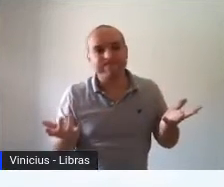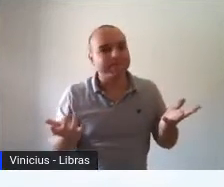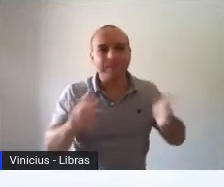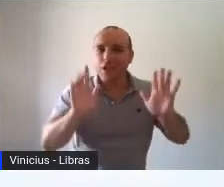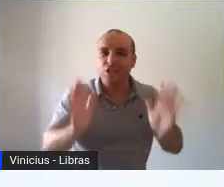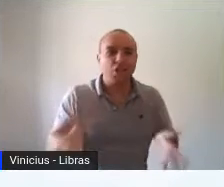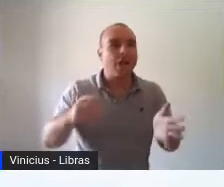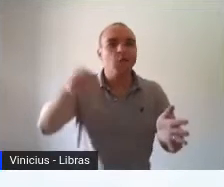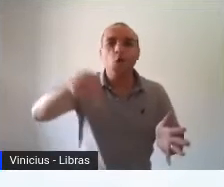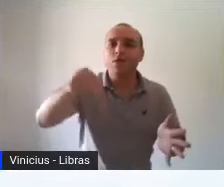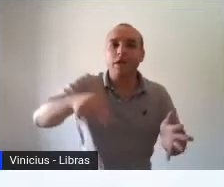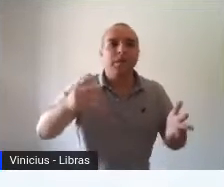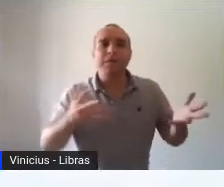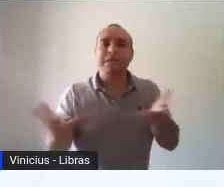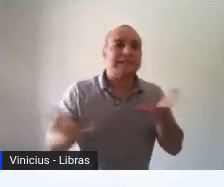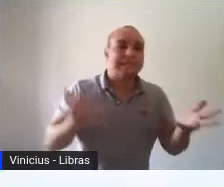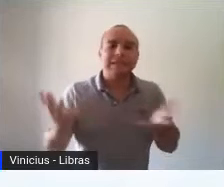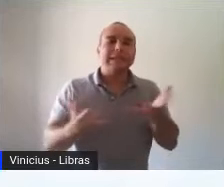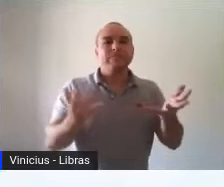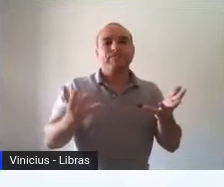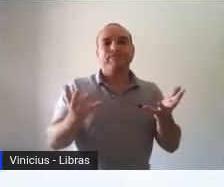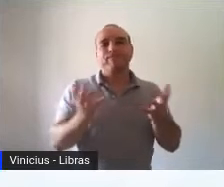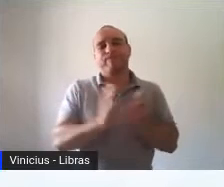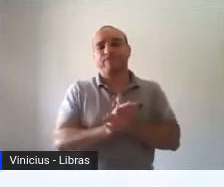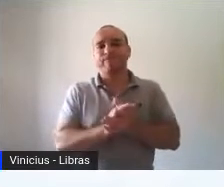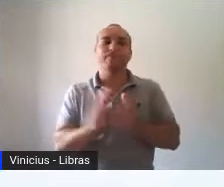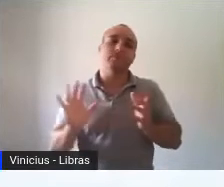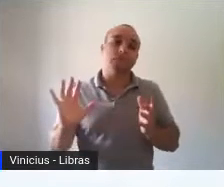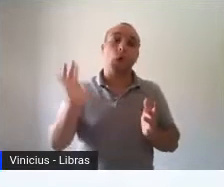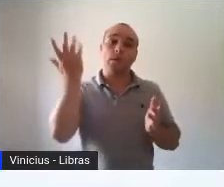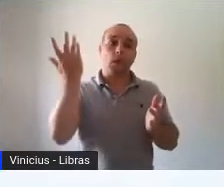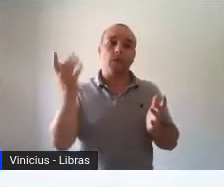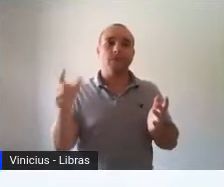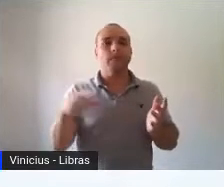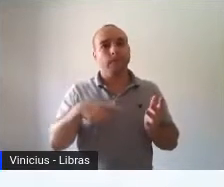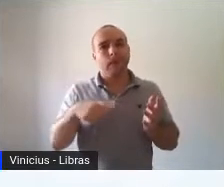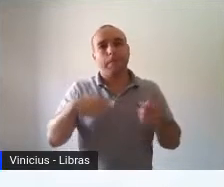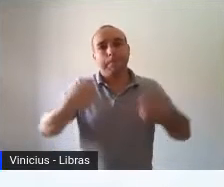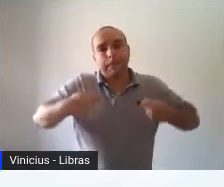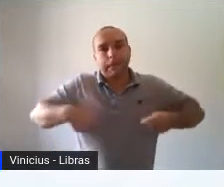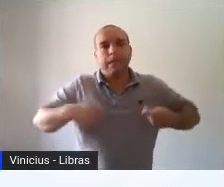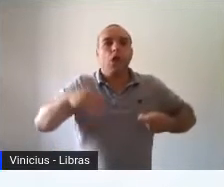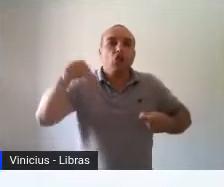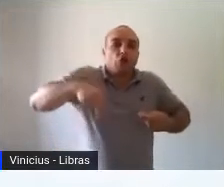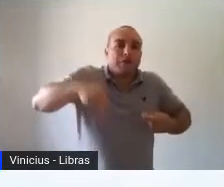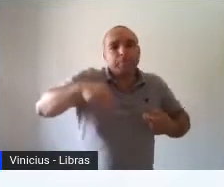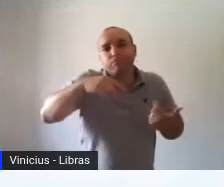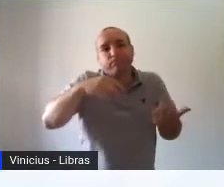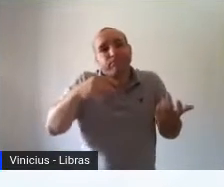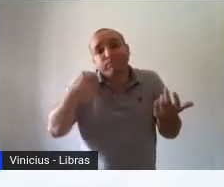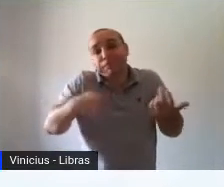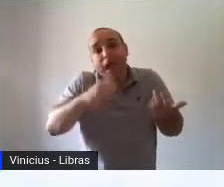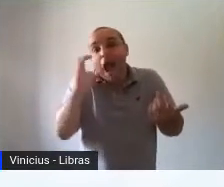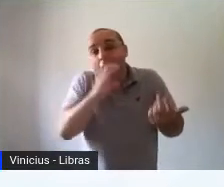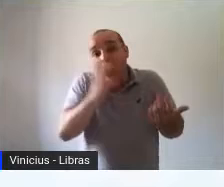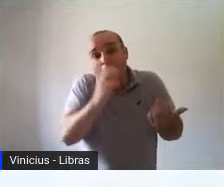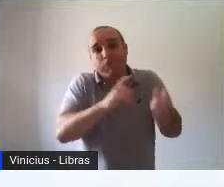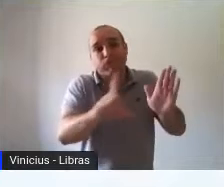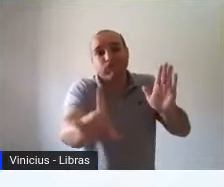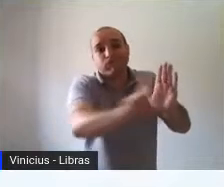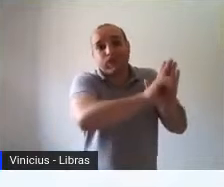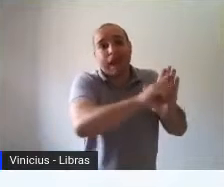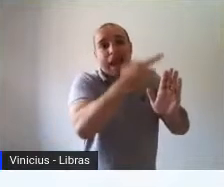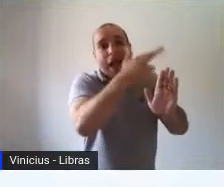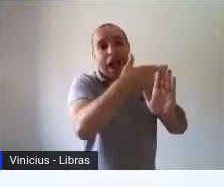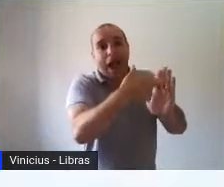tentar minimizar as perdas. Sim. E a gente acabou chegando lá em novembro na definição da regra, que